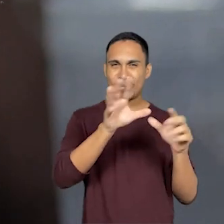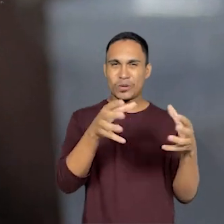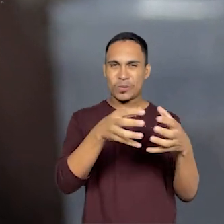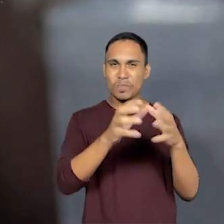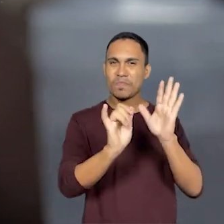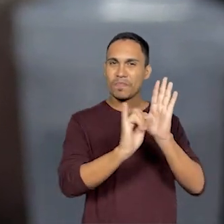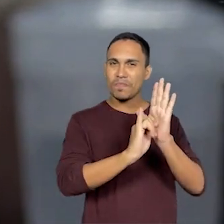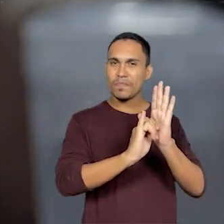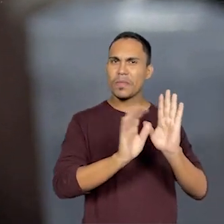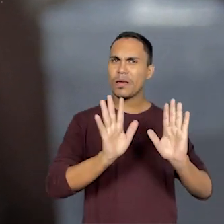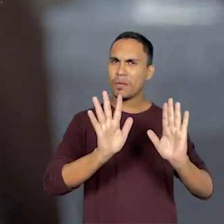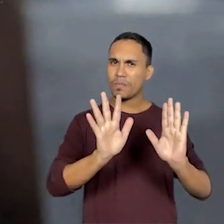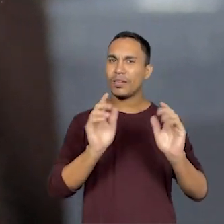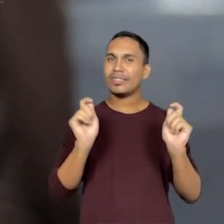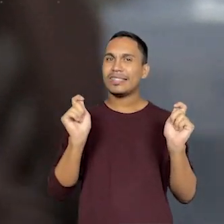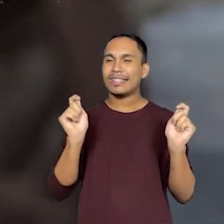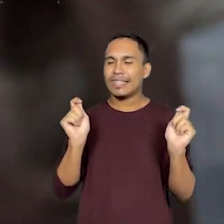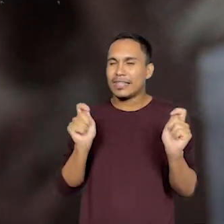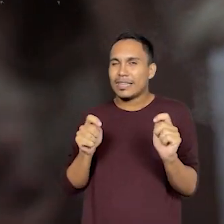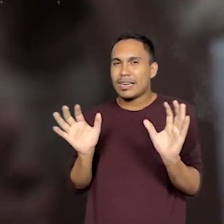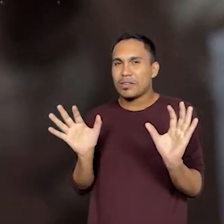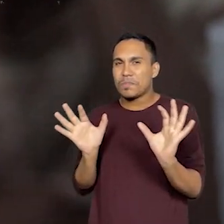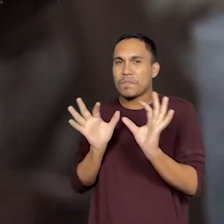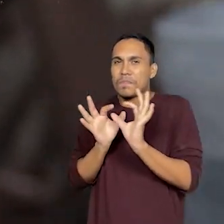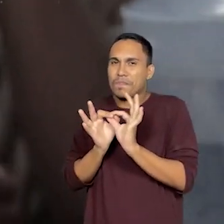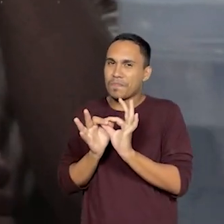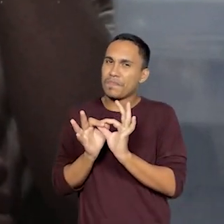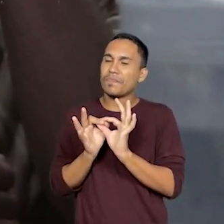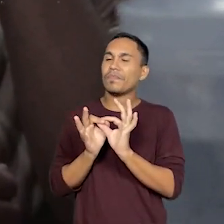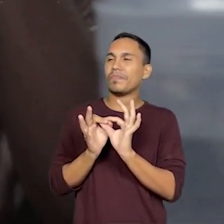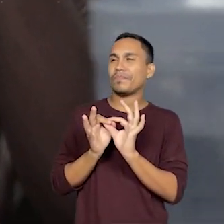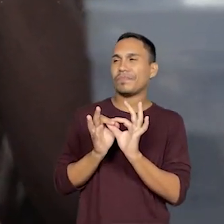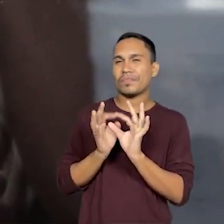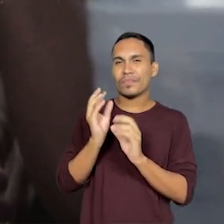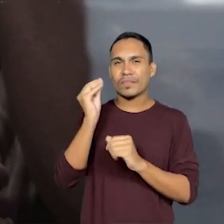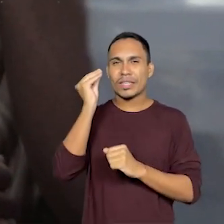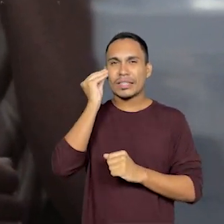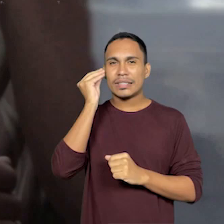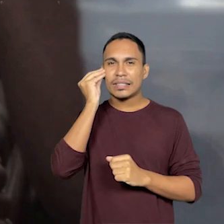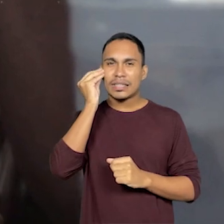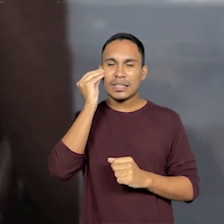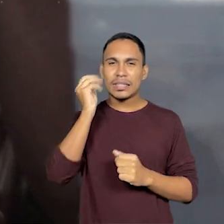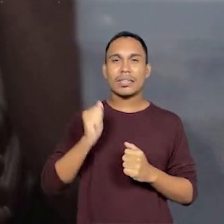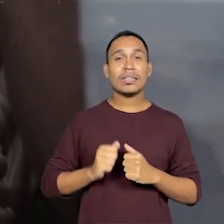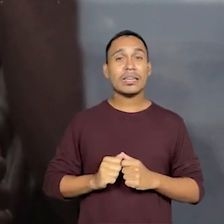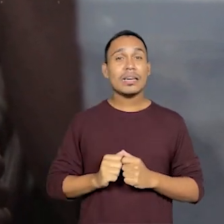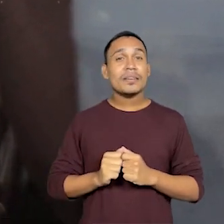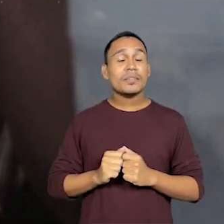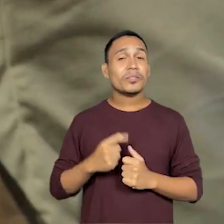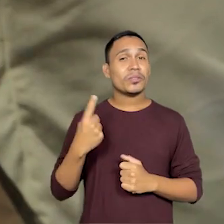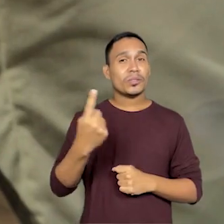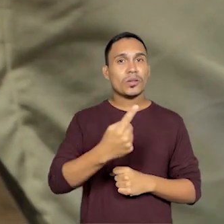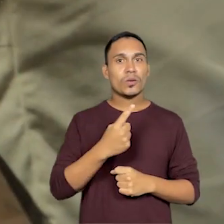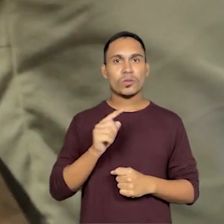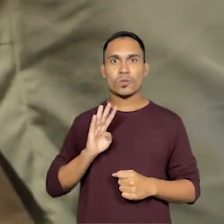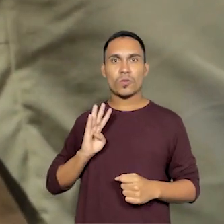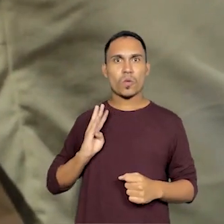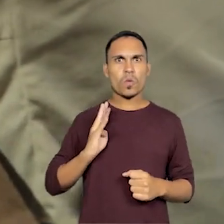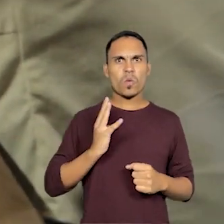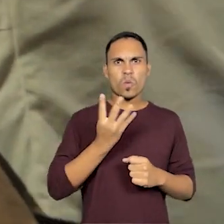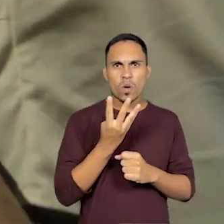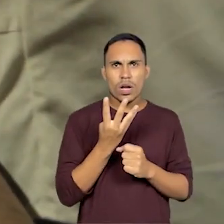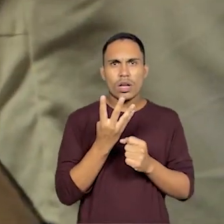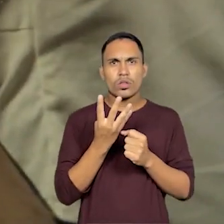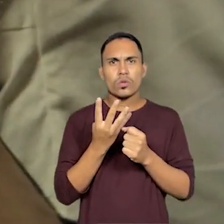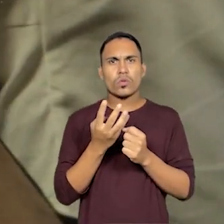Mas eu acho também que a gente pode se imbricar, assim, fazer e fazer... Igual... Não, igual não. Mas assim, tá os quatro muito juntos, assim,